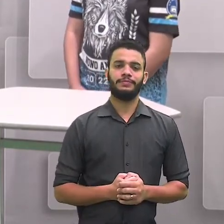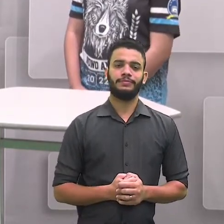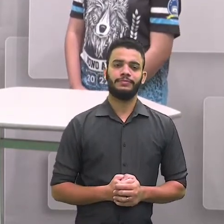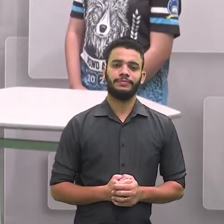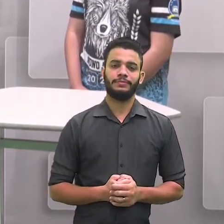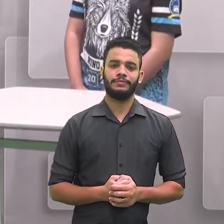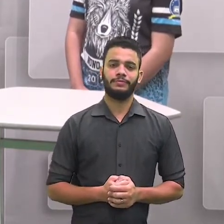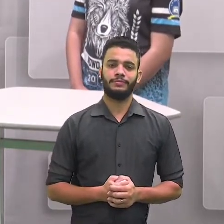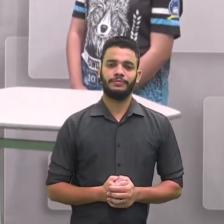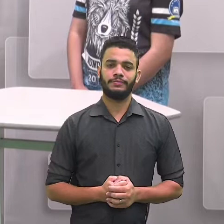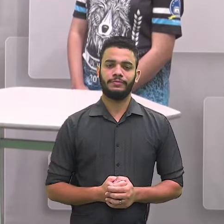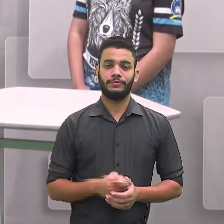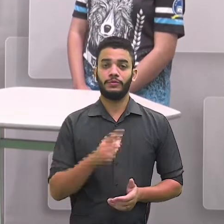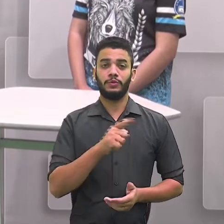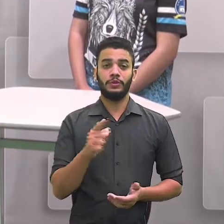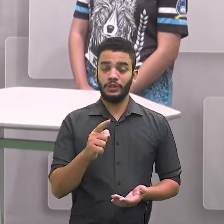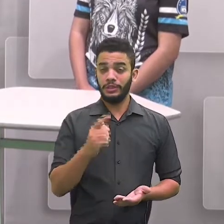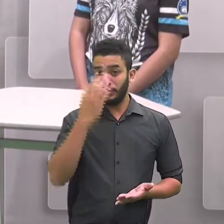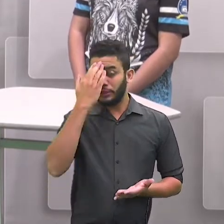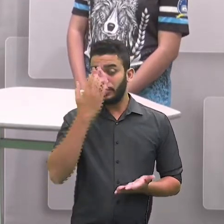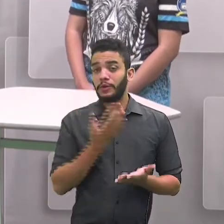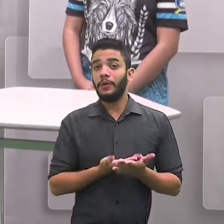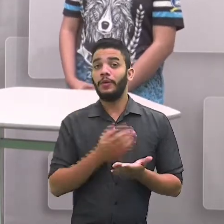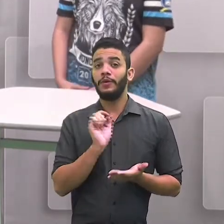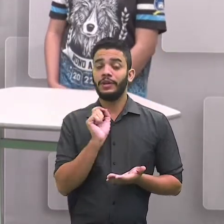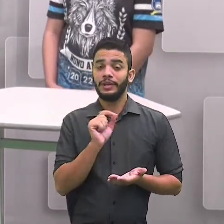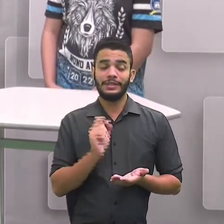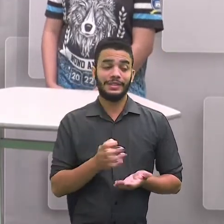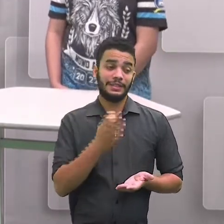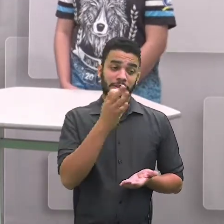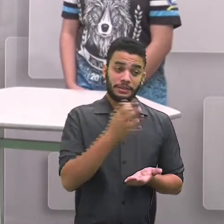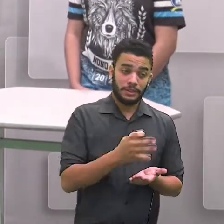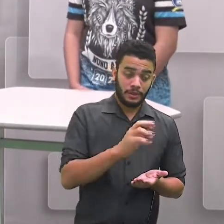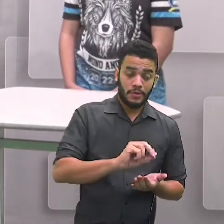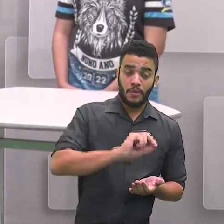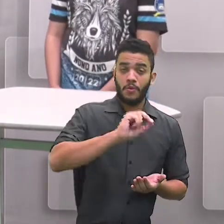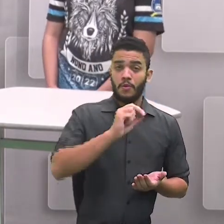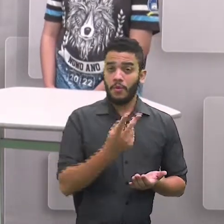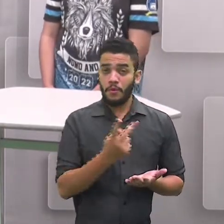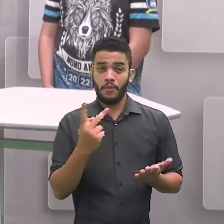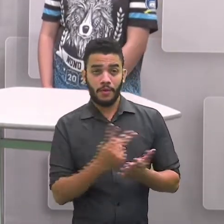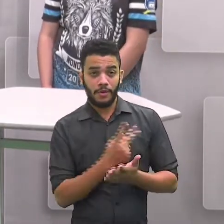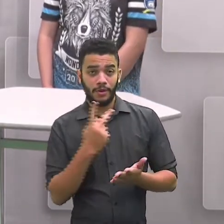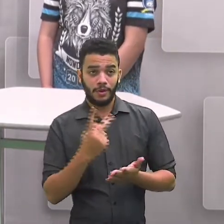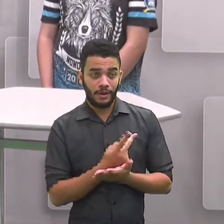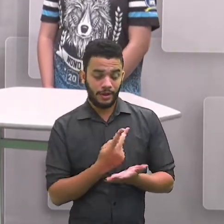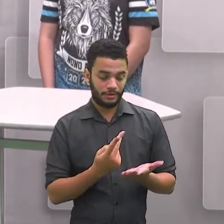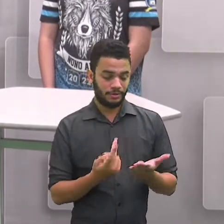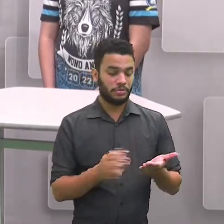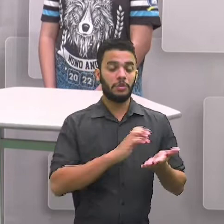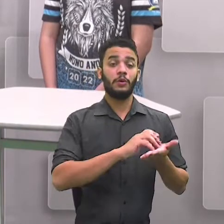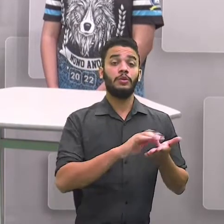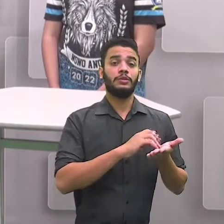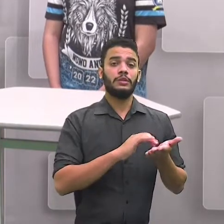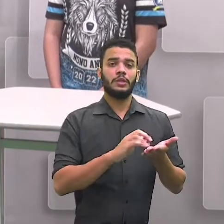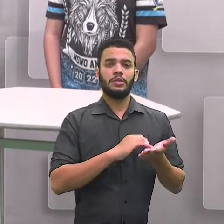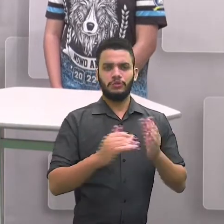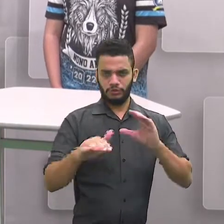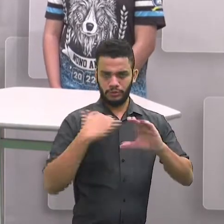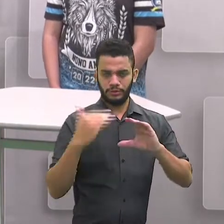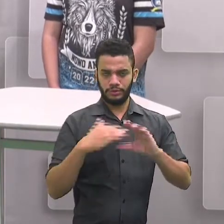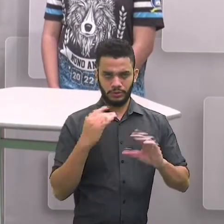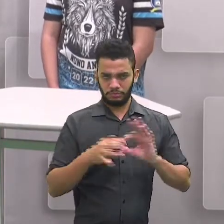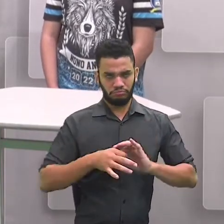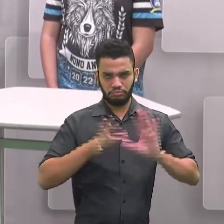E aí, pessoal? Vocês aí, me ajudem a descobrirem se ela acertou essa palavra. Mandem seus comentários.